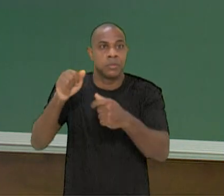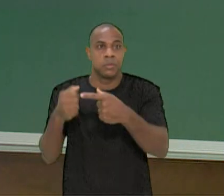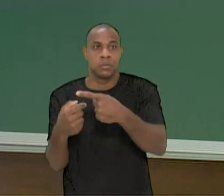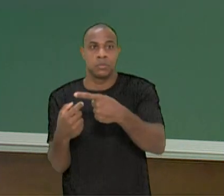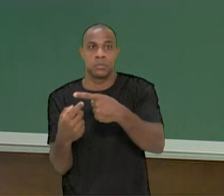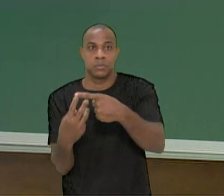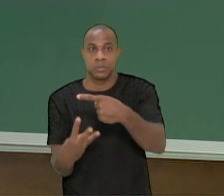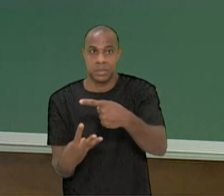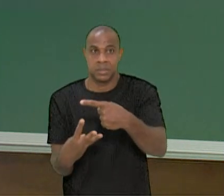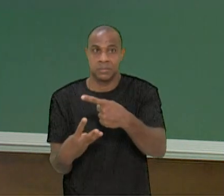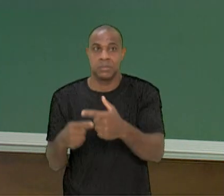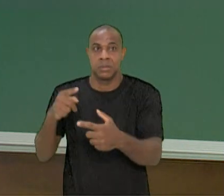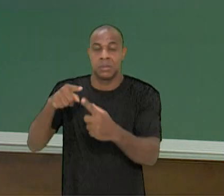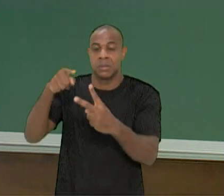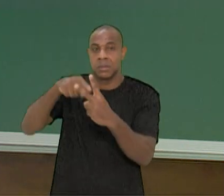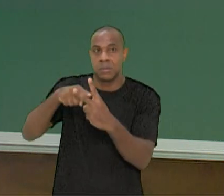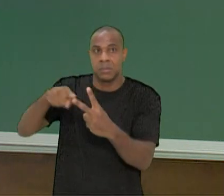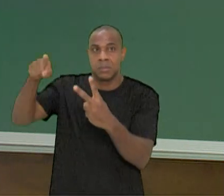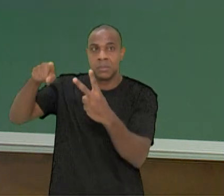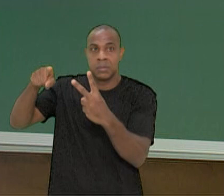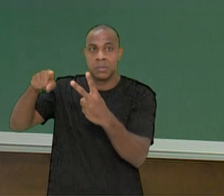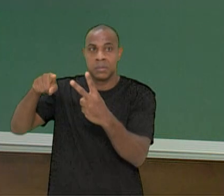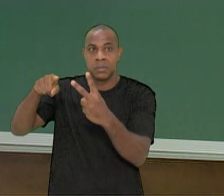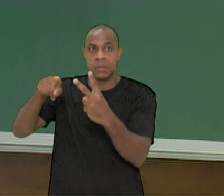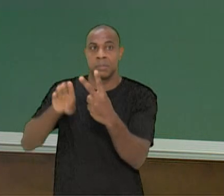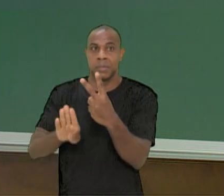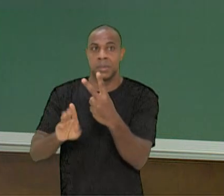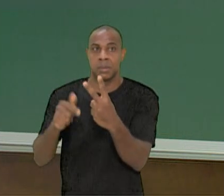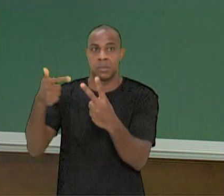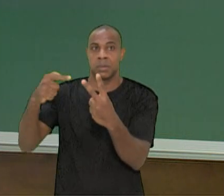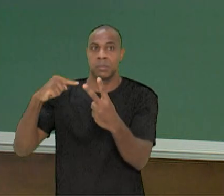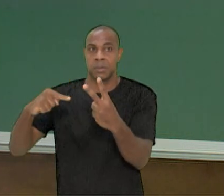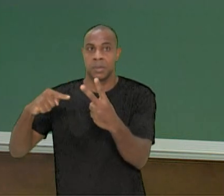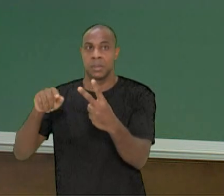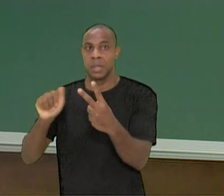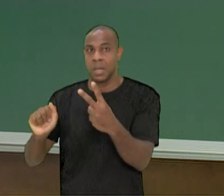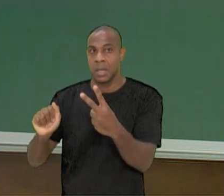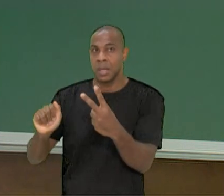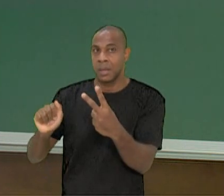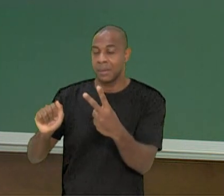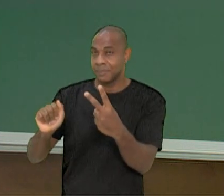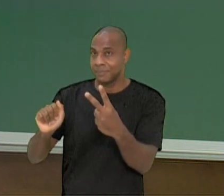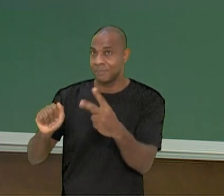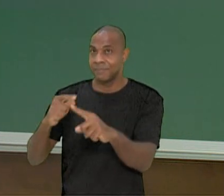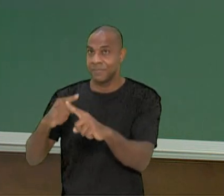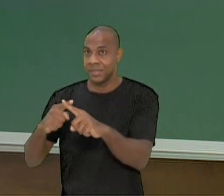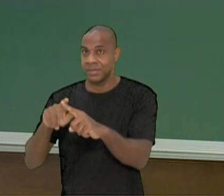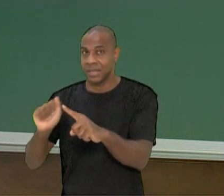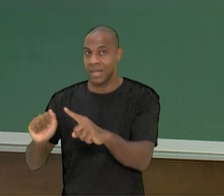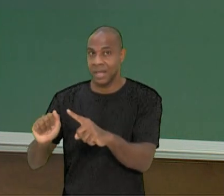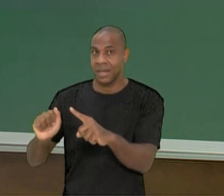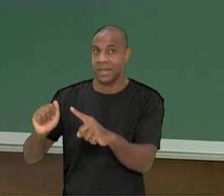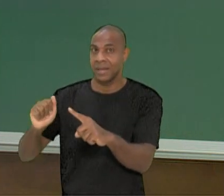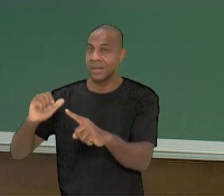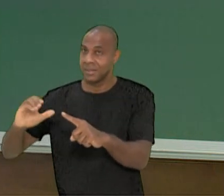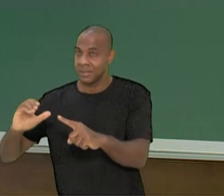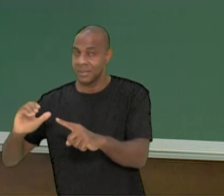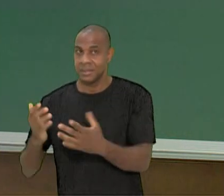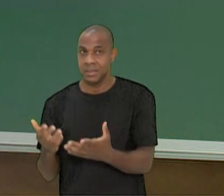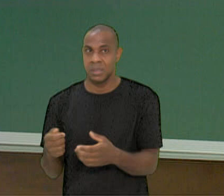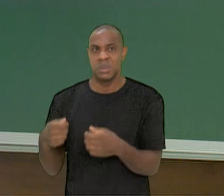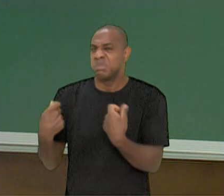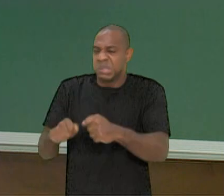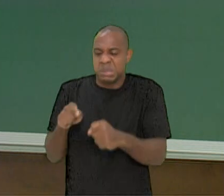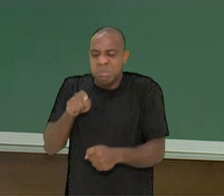de b² menos 4 vezes a vezes c. Lembra que quando eu tenho multiplicação entre números e letras, eu não preciso colocar